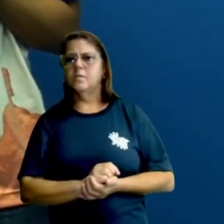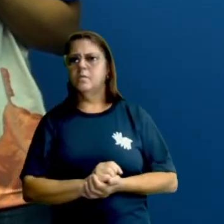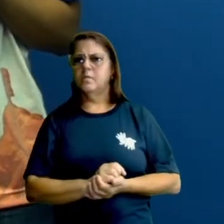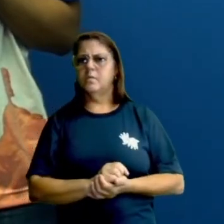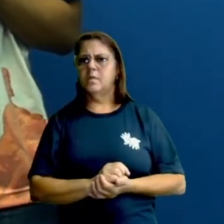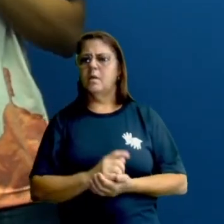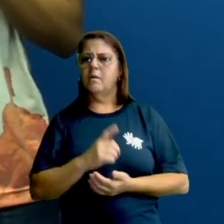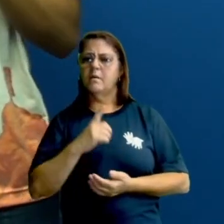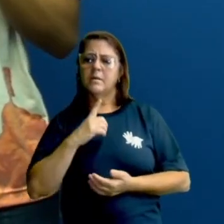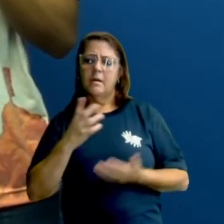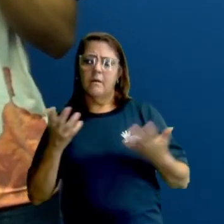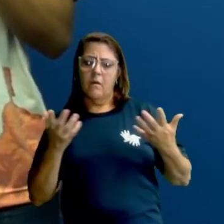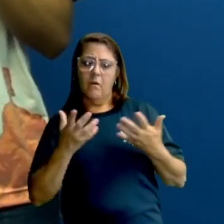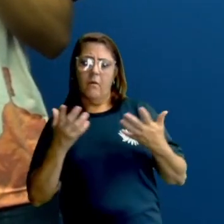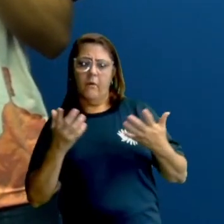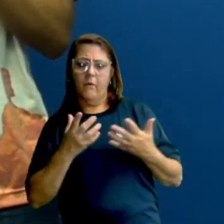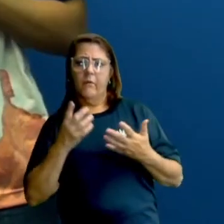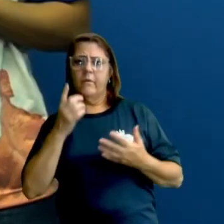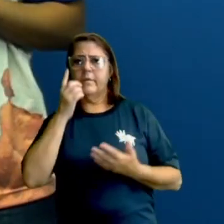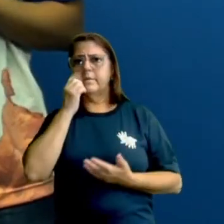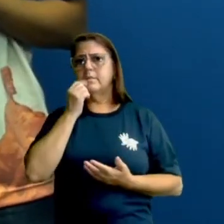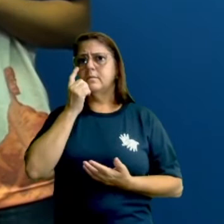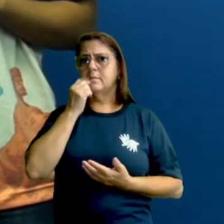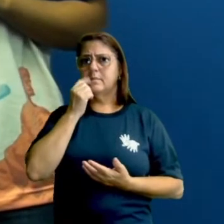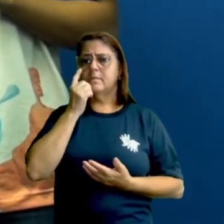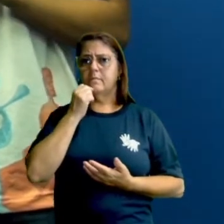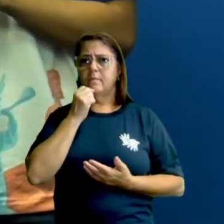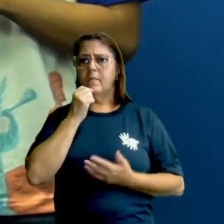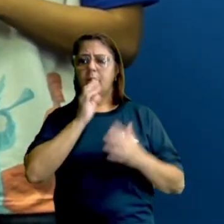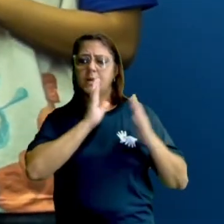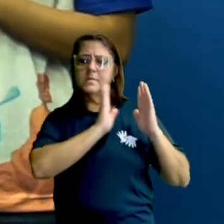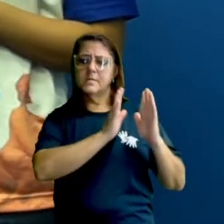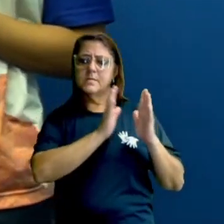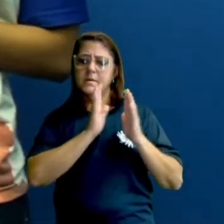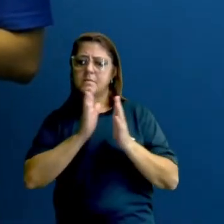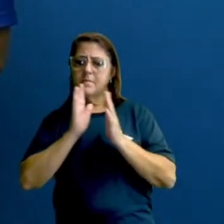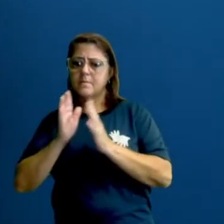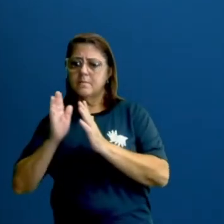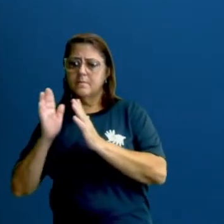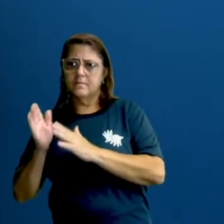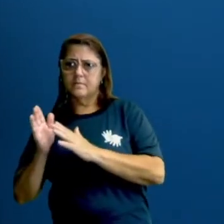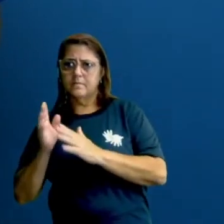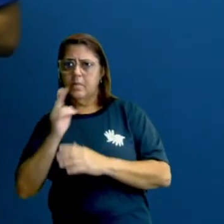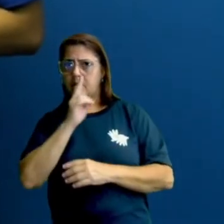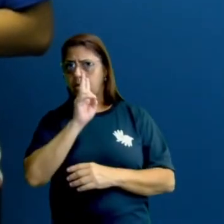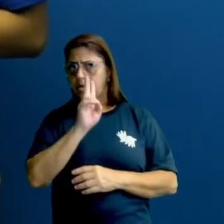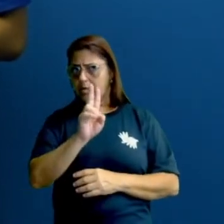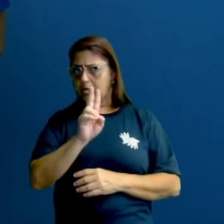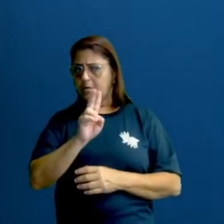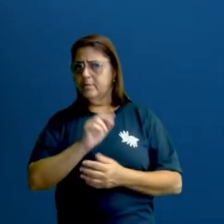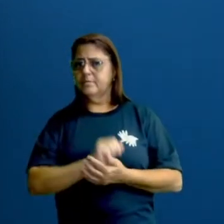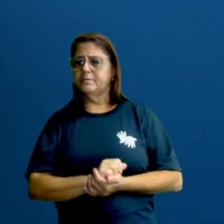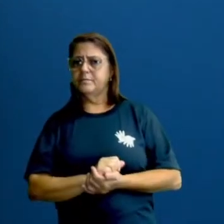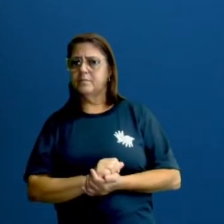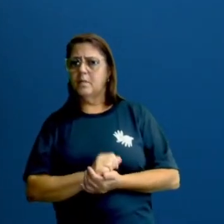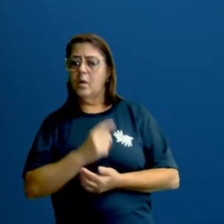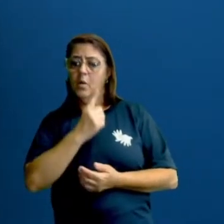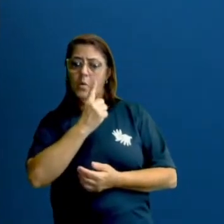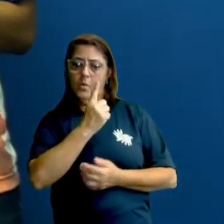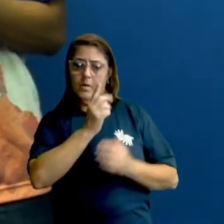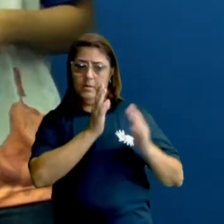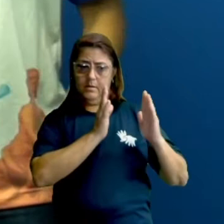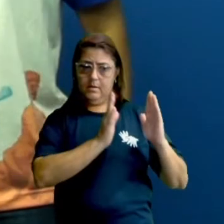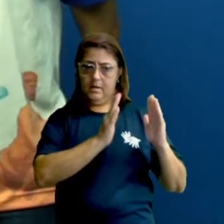gente pegar esses lápis, por exemplo, e separar assim, em 2. Pegar uma